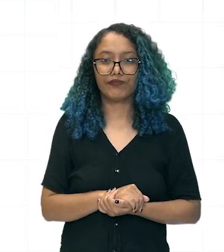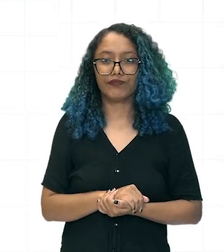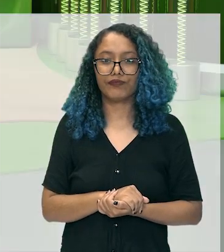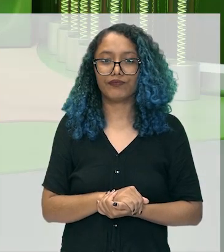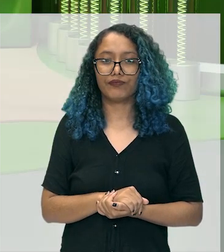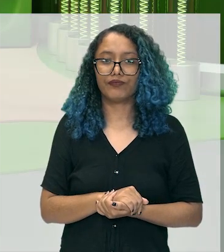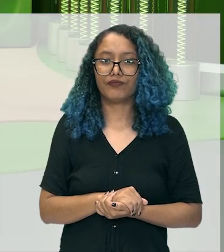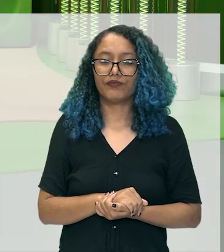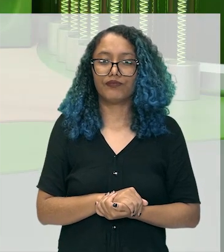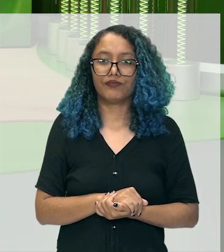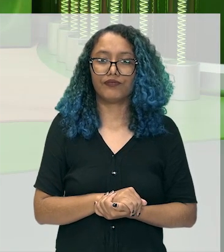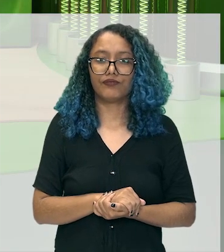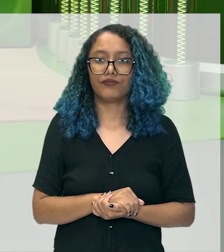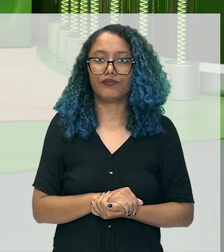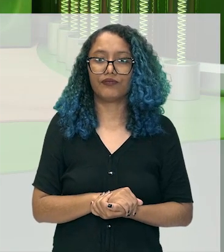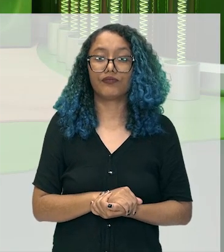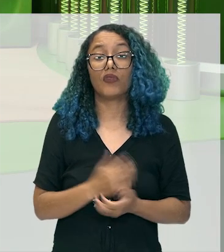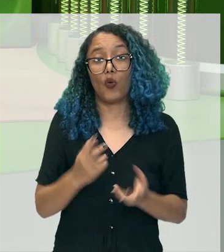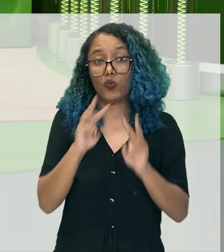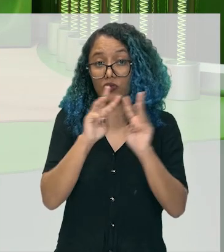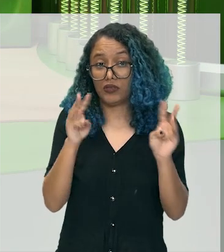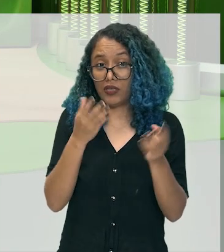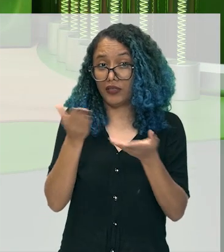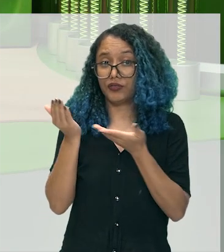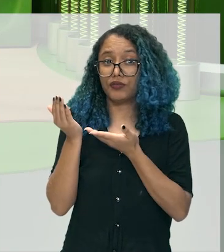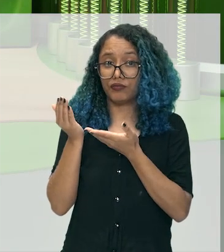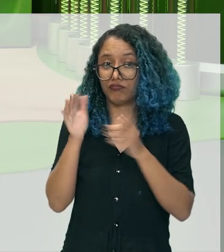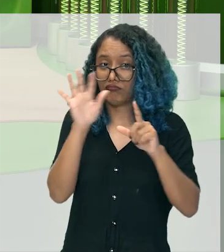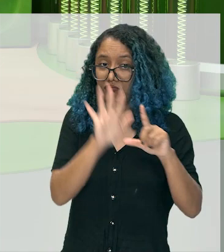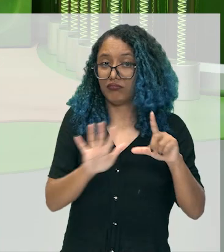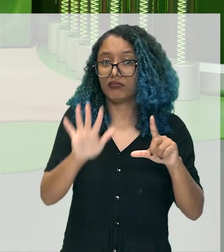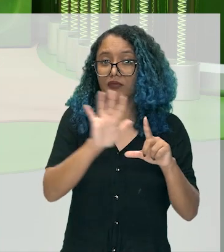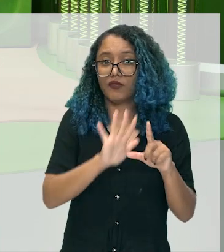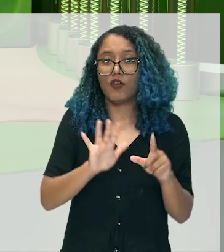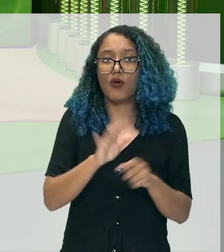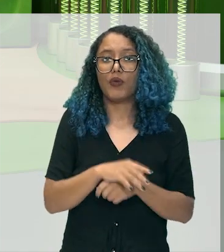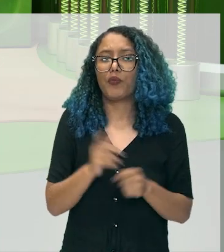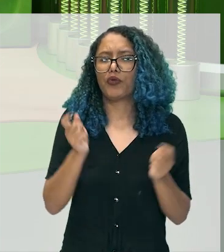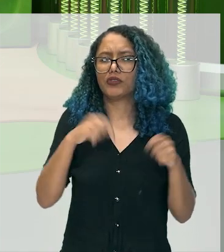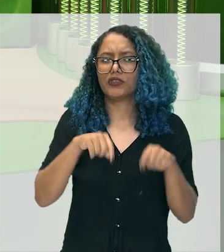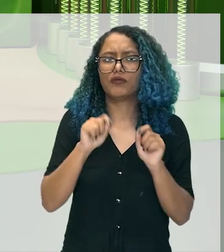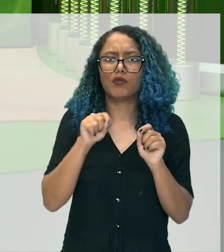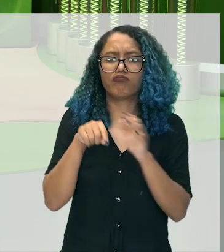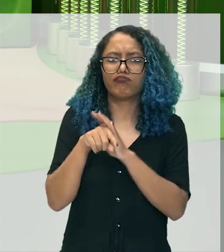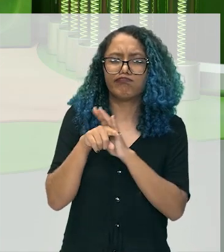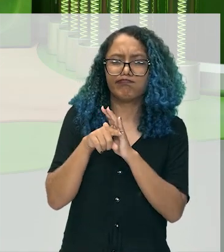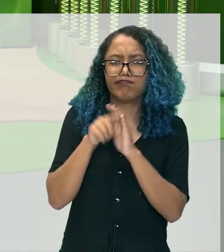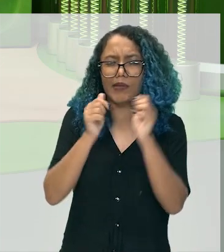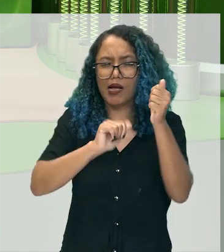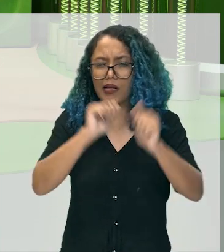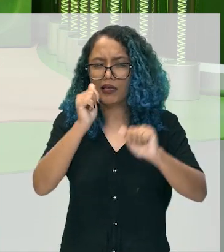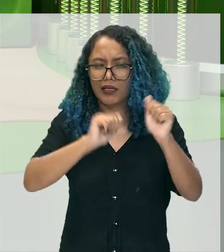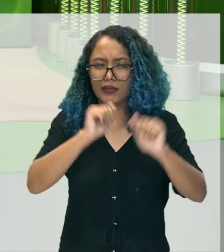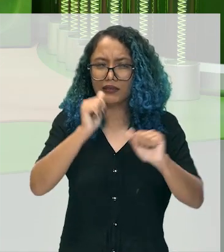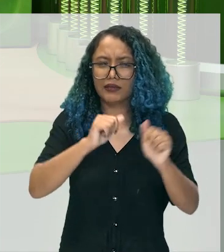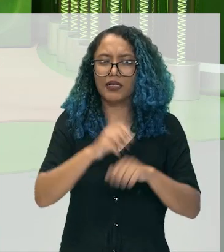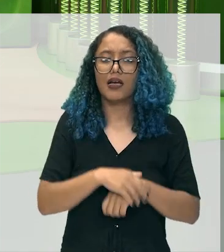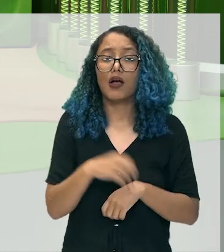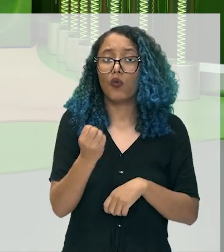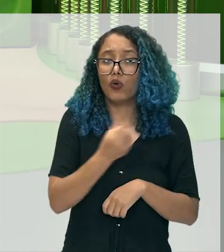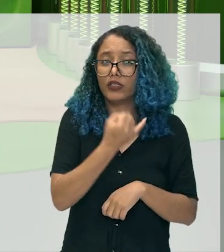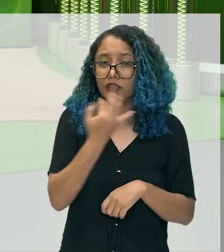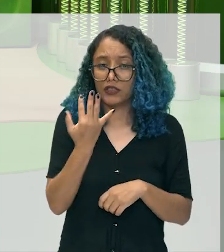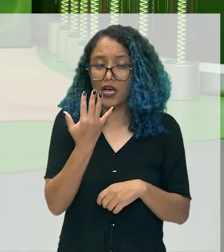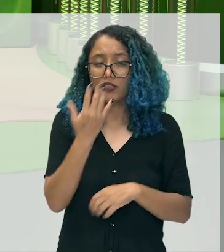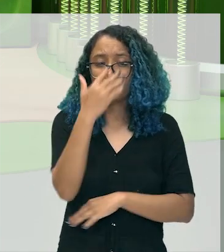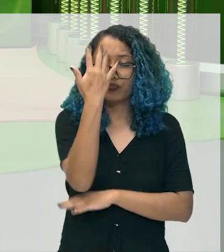daí é o Terra Brasilis, que é uma plataforma que permite analisar a quantidade tanto